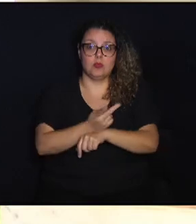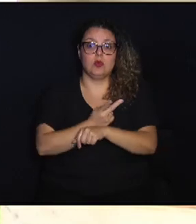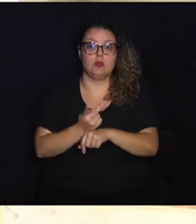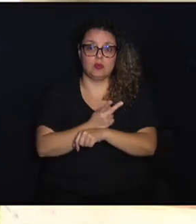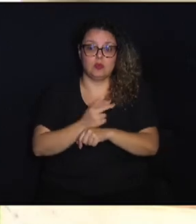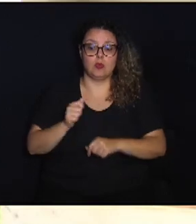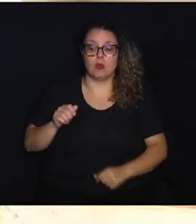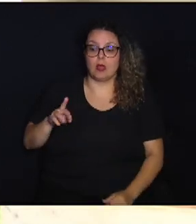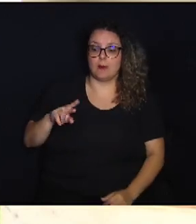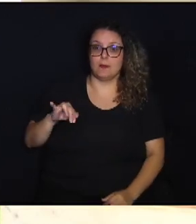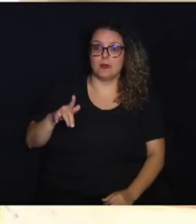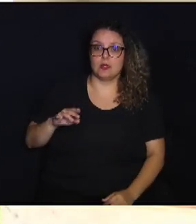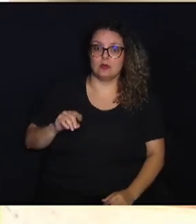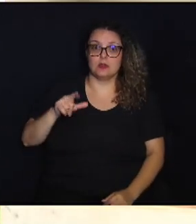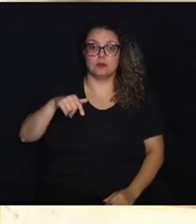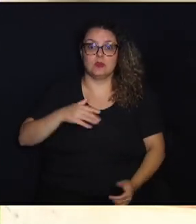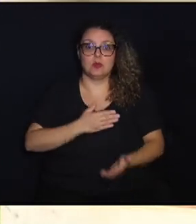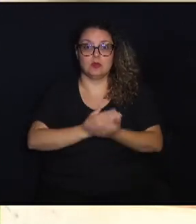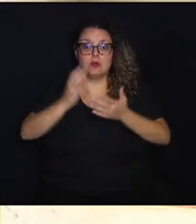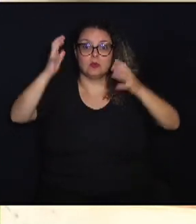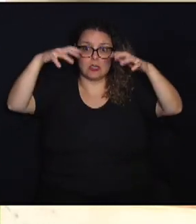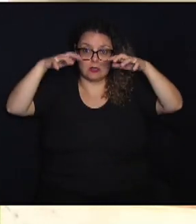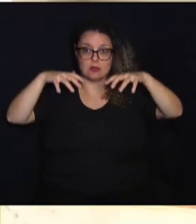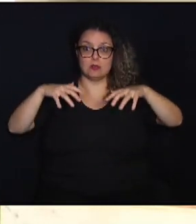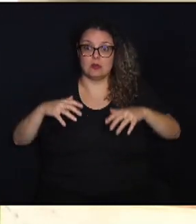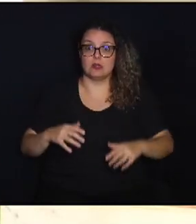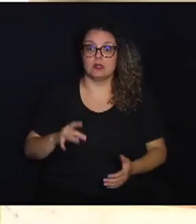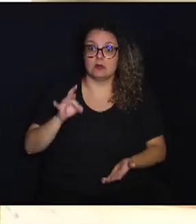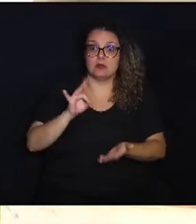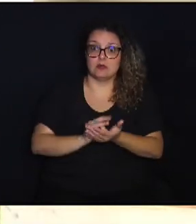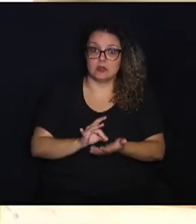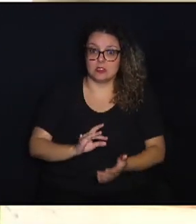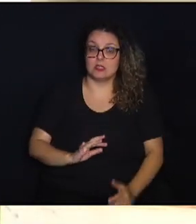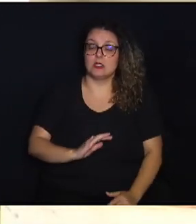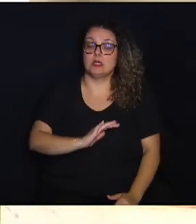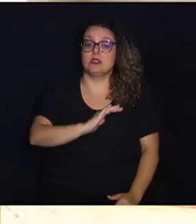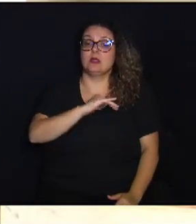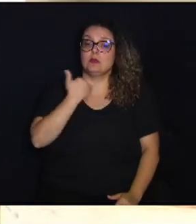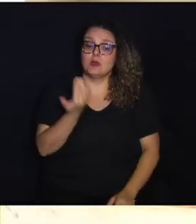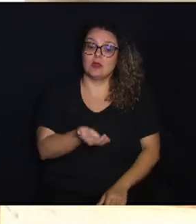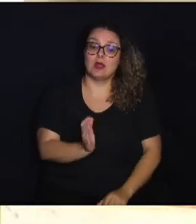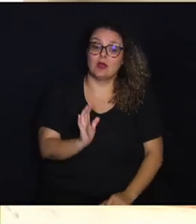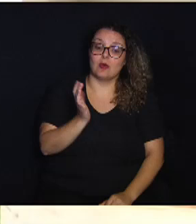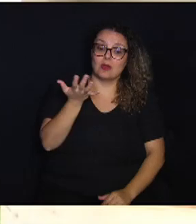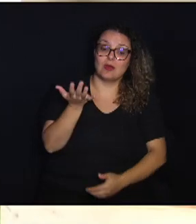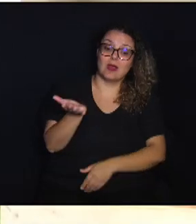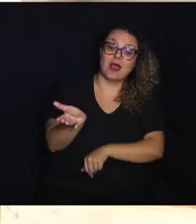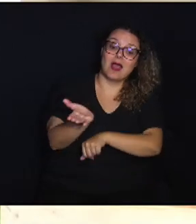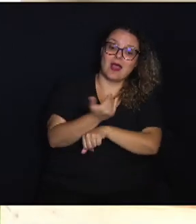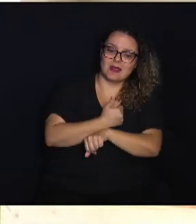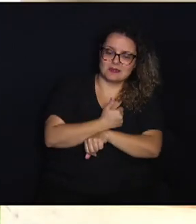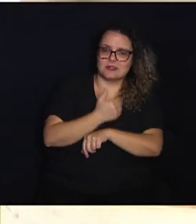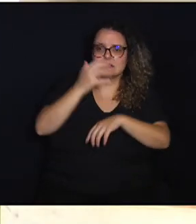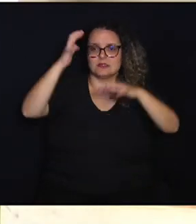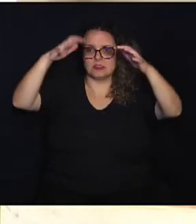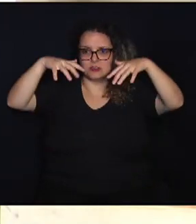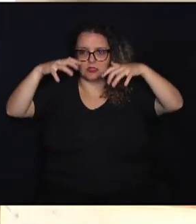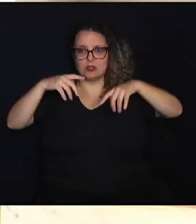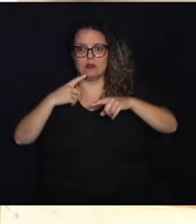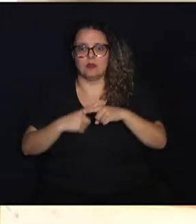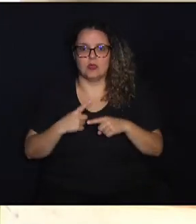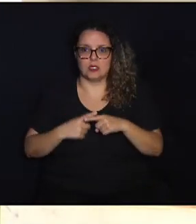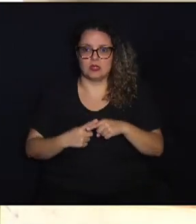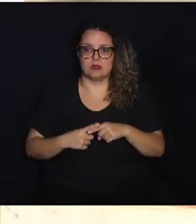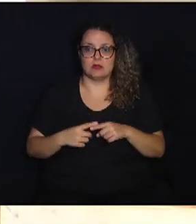raio depois que começa a chover. Na realidade, as mortes têm acontecido antes da chuva. Porque as pessoas, enquanto